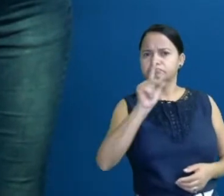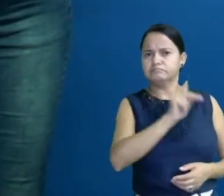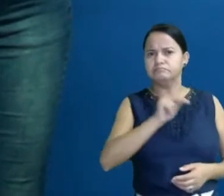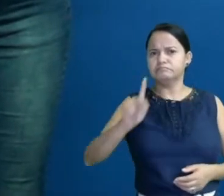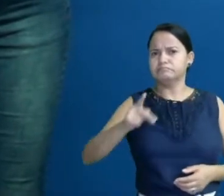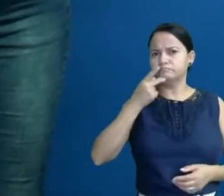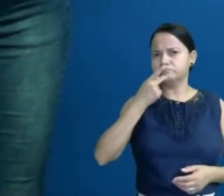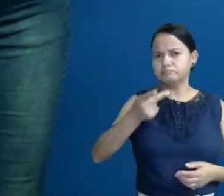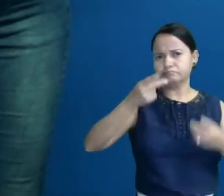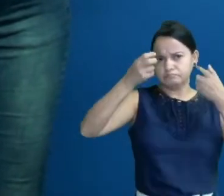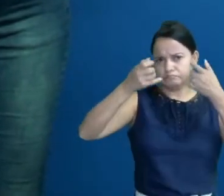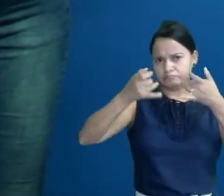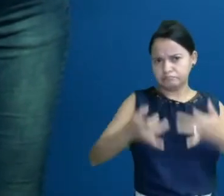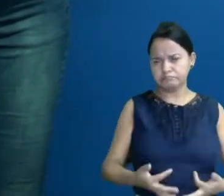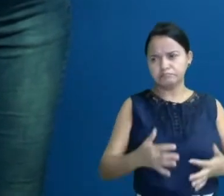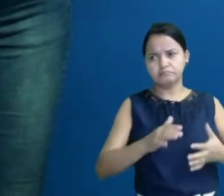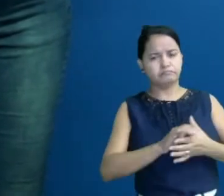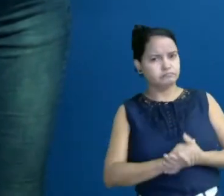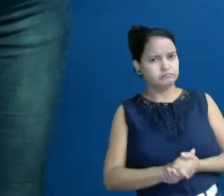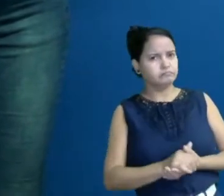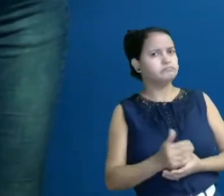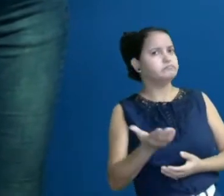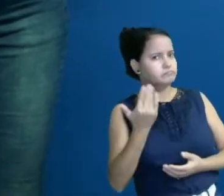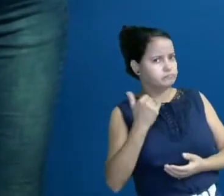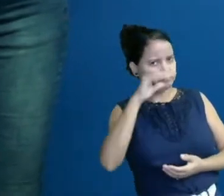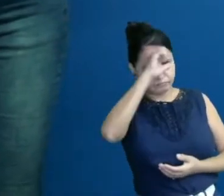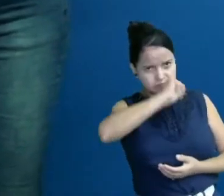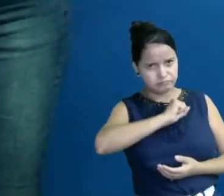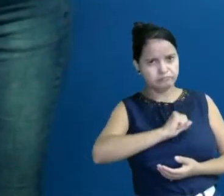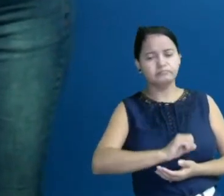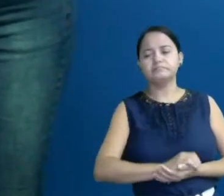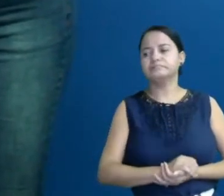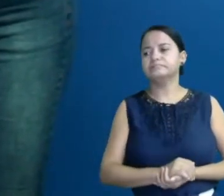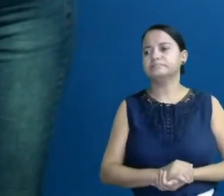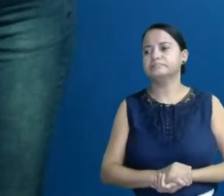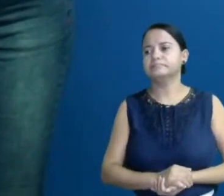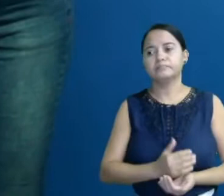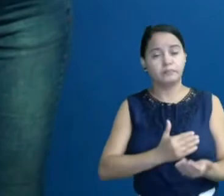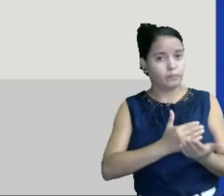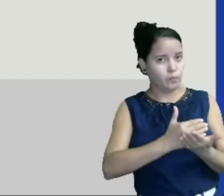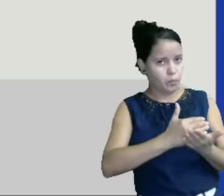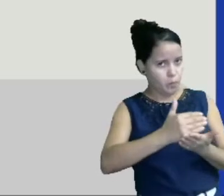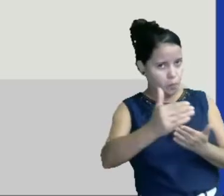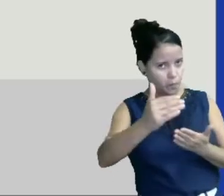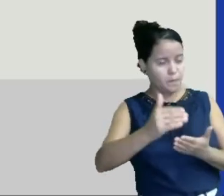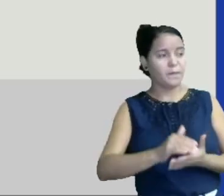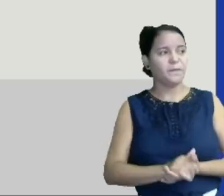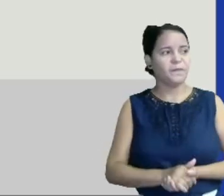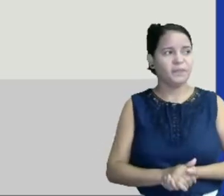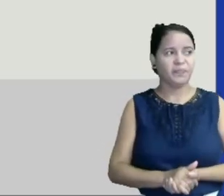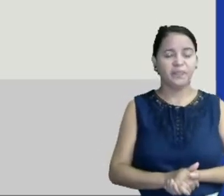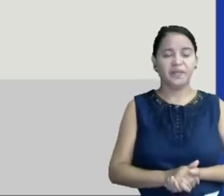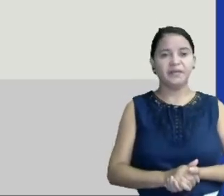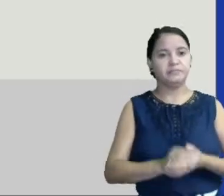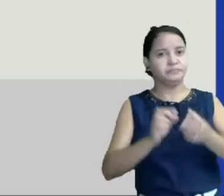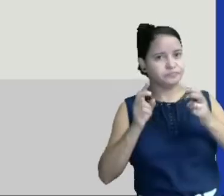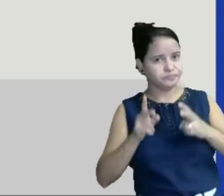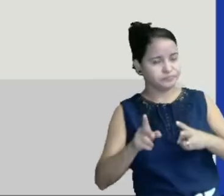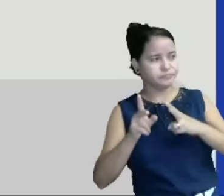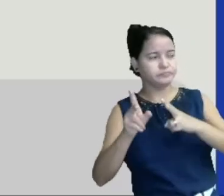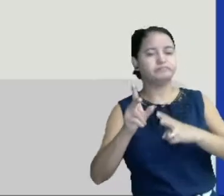Igualdade com a desigualdade vamos lá e aí para iniciar como sempre uma